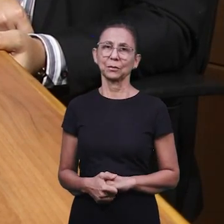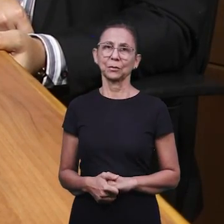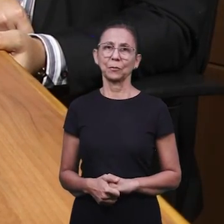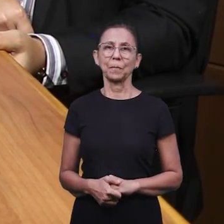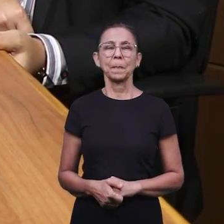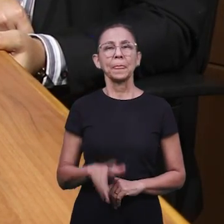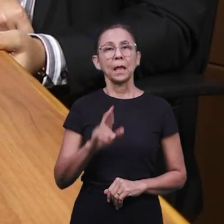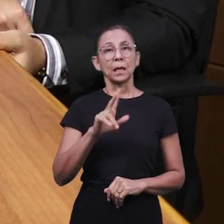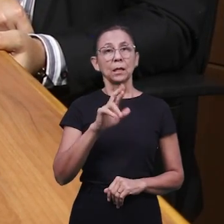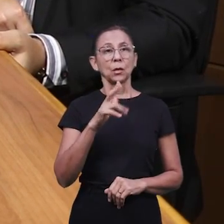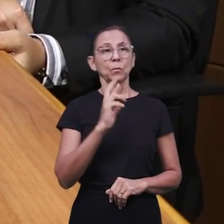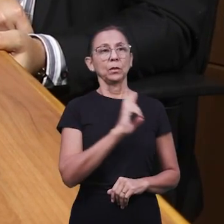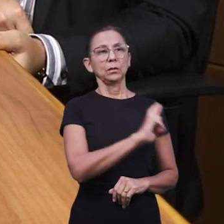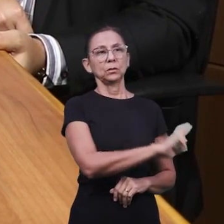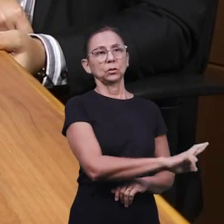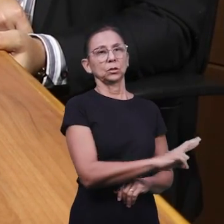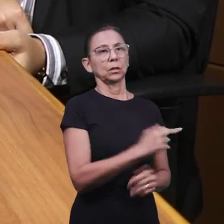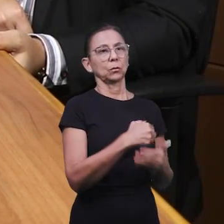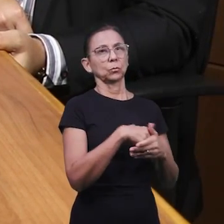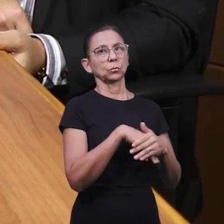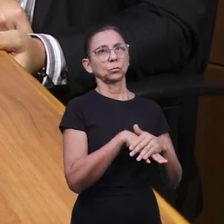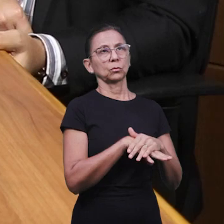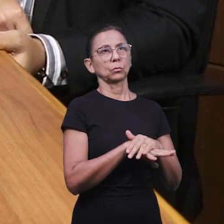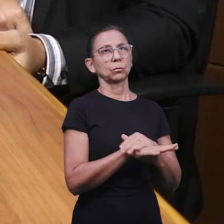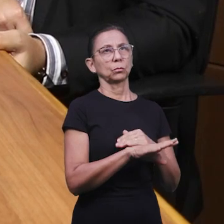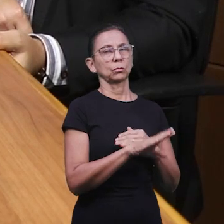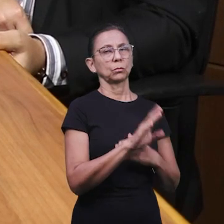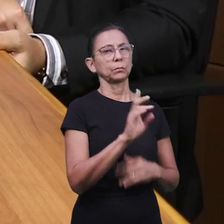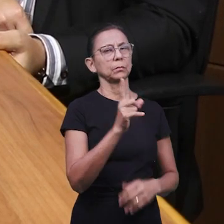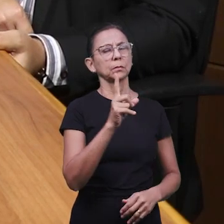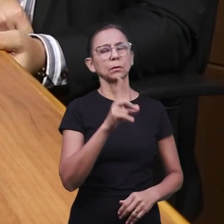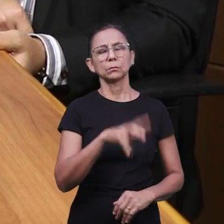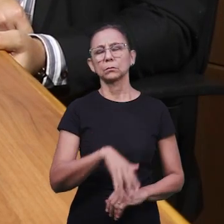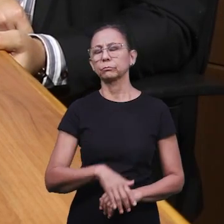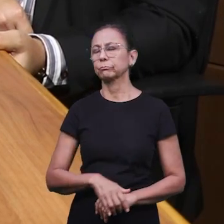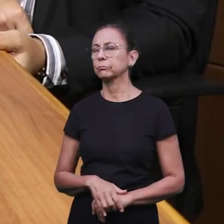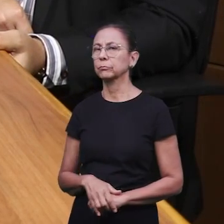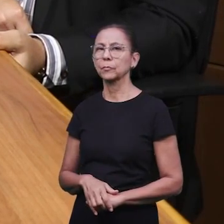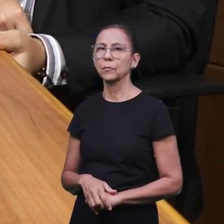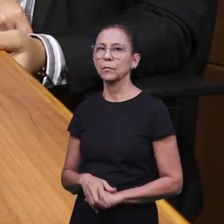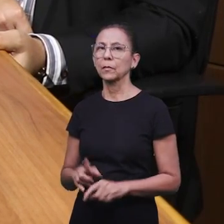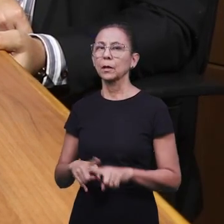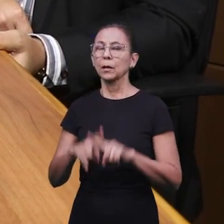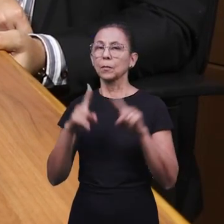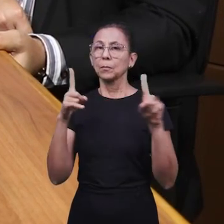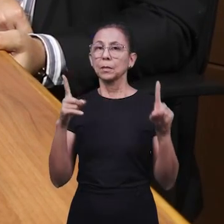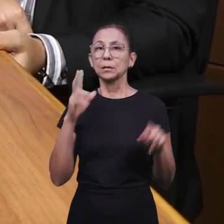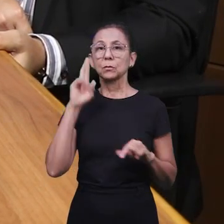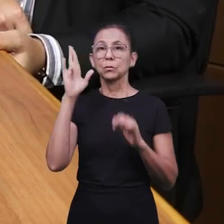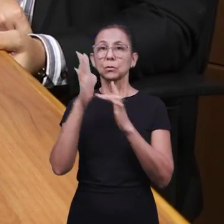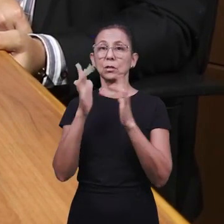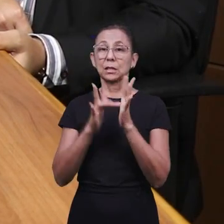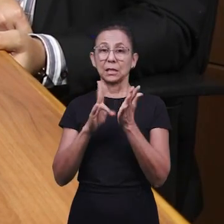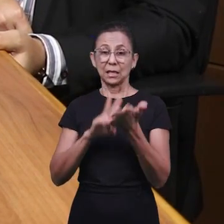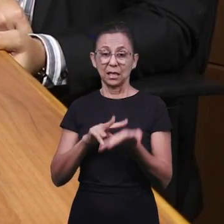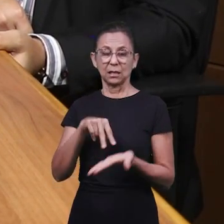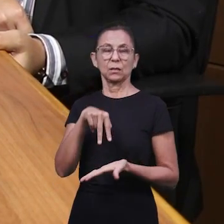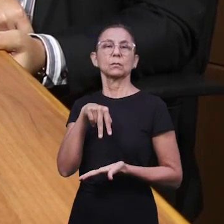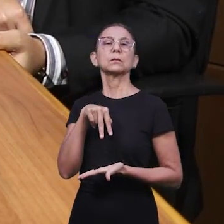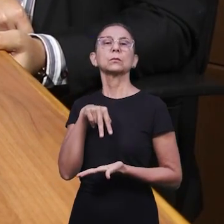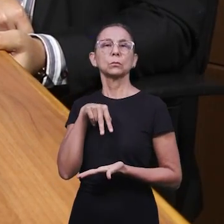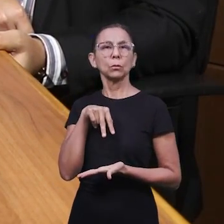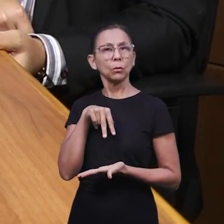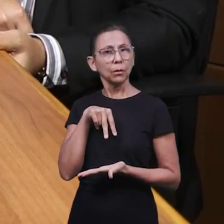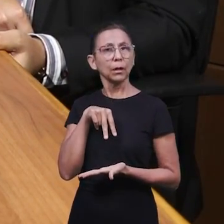no cristianismo. Não, se alguém está nesse Cristo vivo, um Senhor que ressuscitou, que está vindo no meio da igreja,